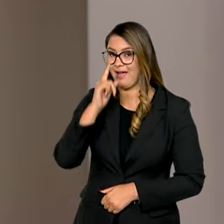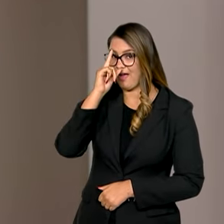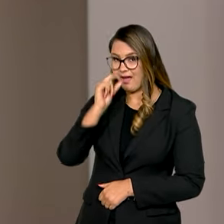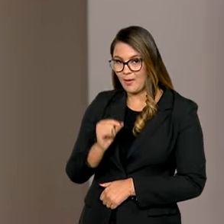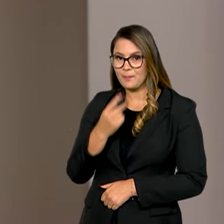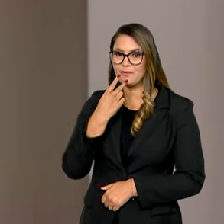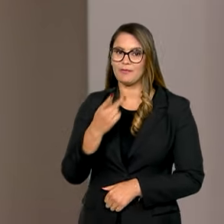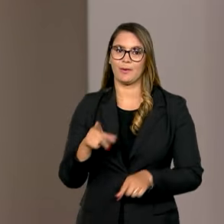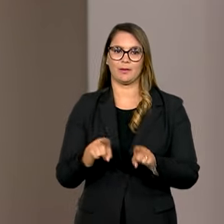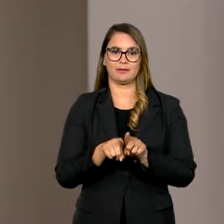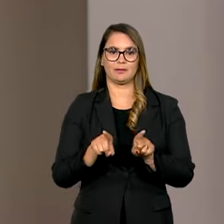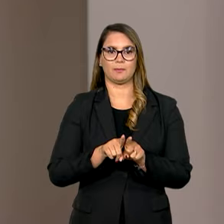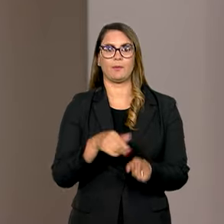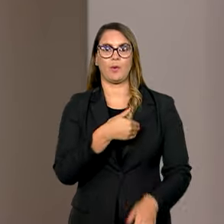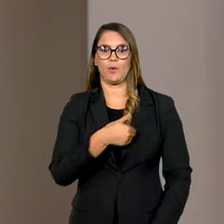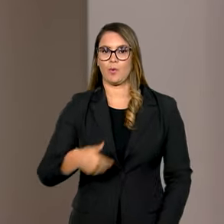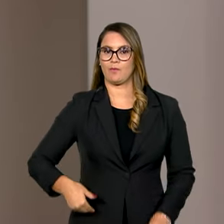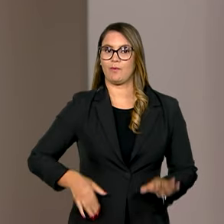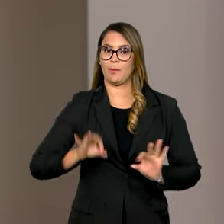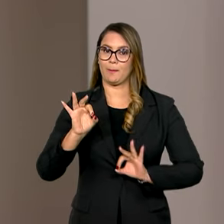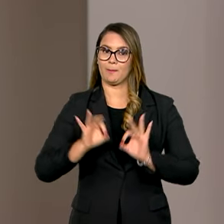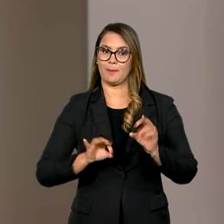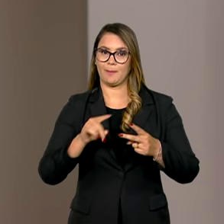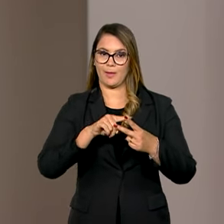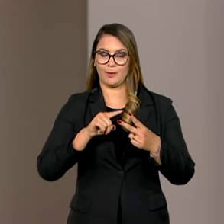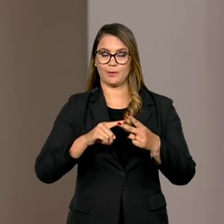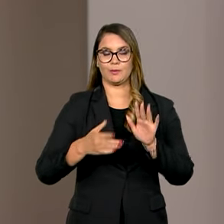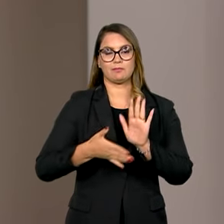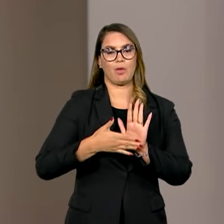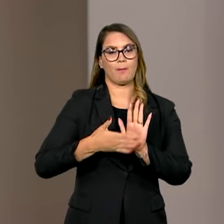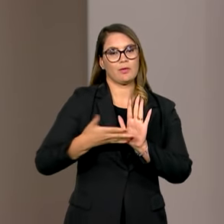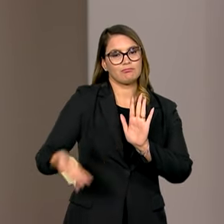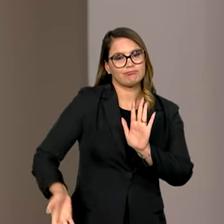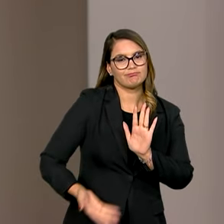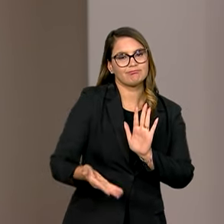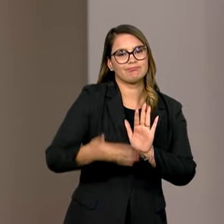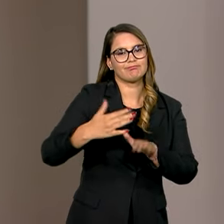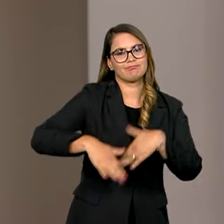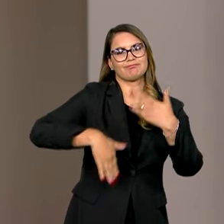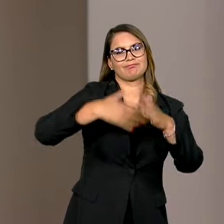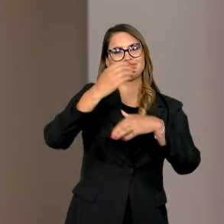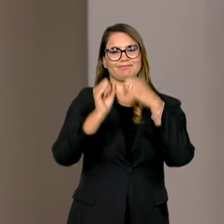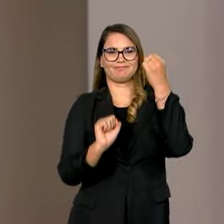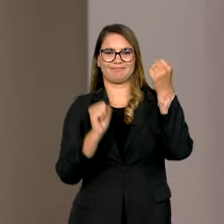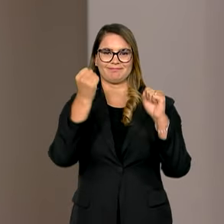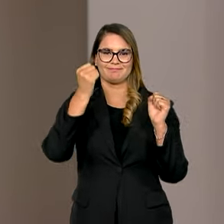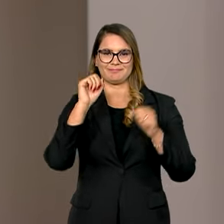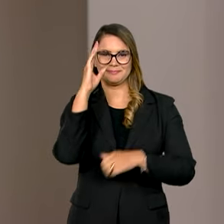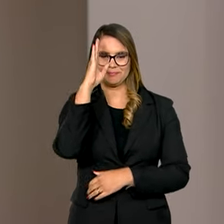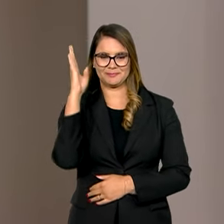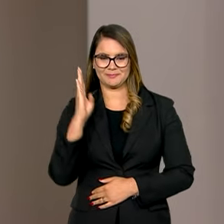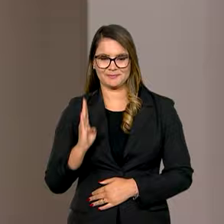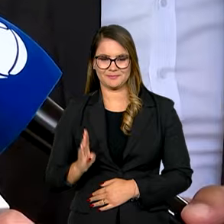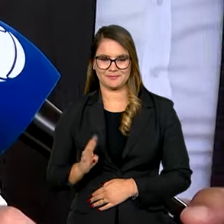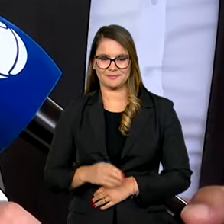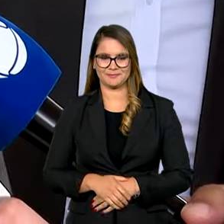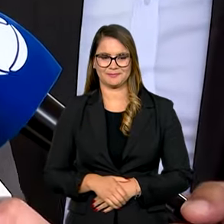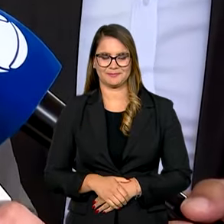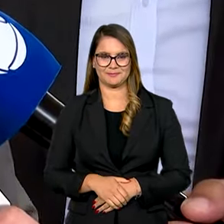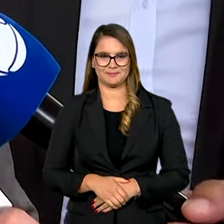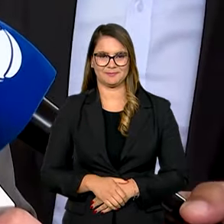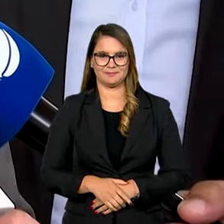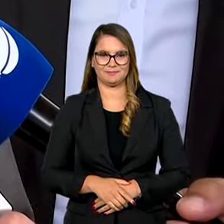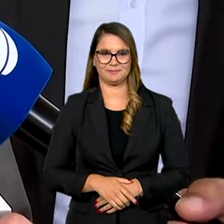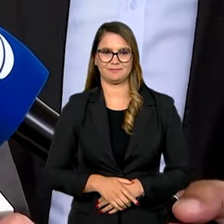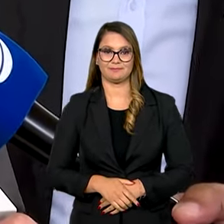falou ainda que o governo prepara duas propostas de incentivo ao desenvolvimento da indústria brasileira. Nós